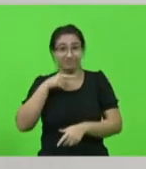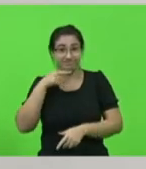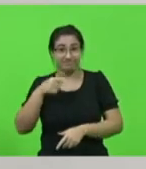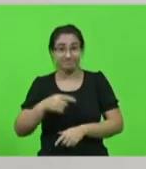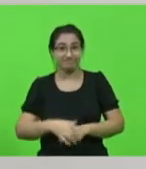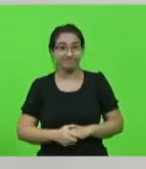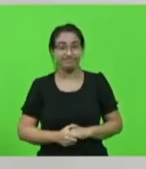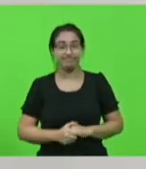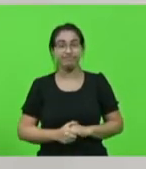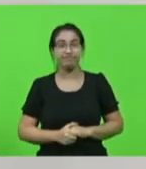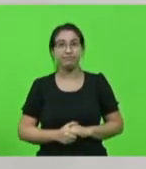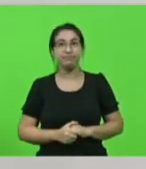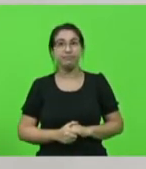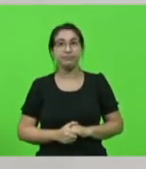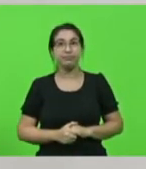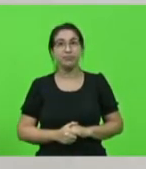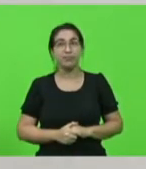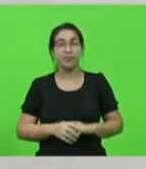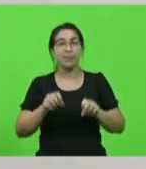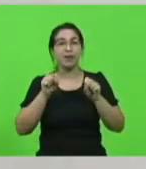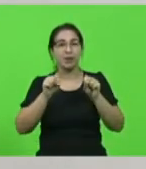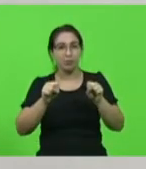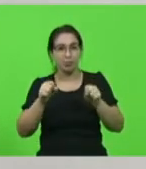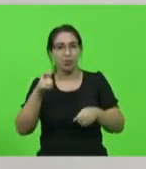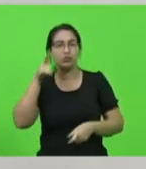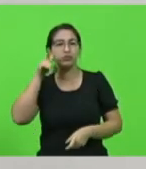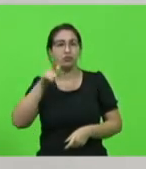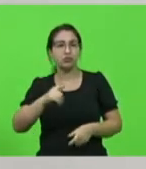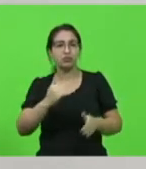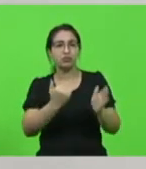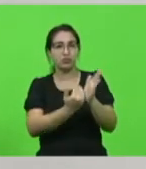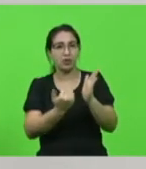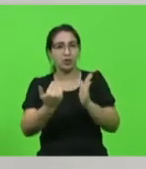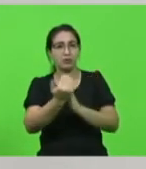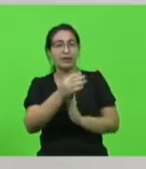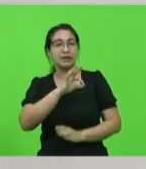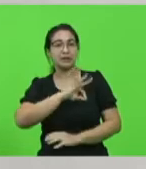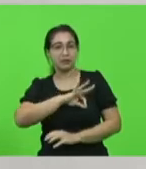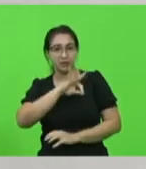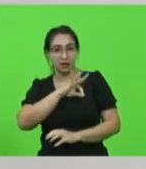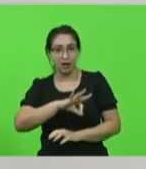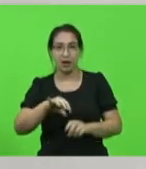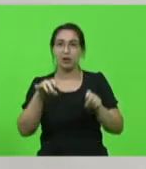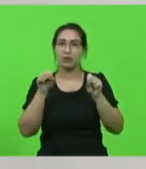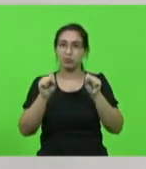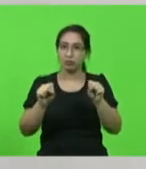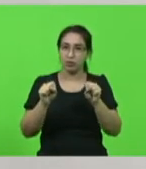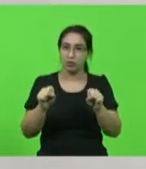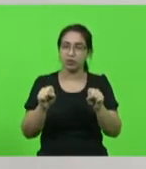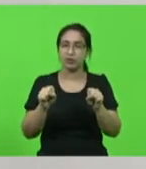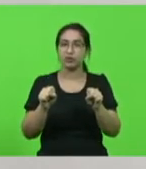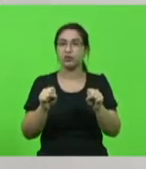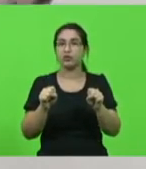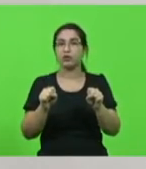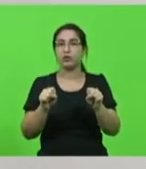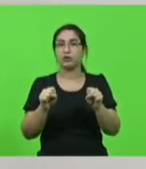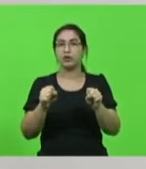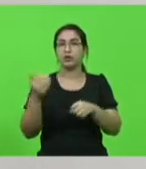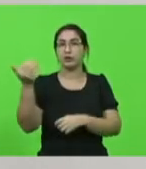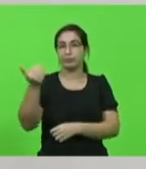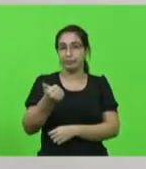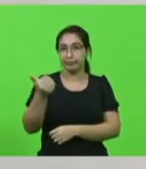Você pode conquistar o seu aumento tão almejado, você pode conquistar ali a sua